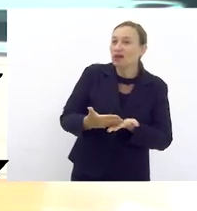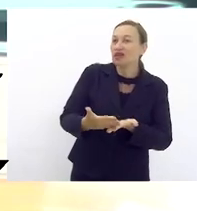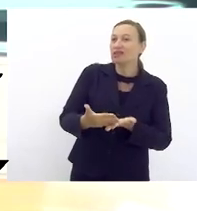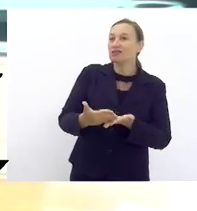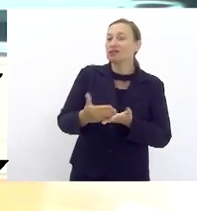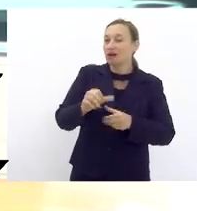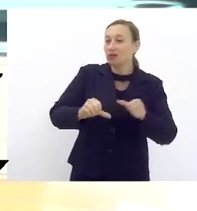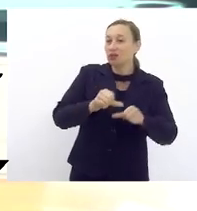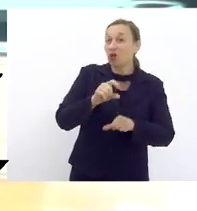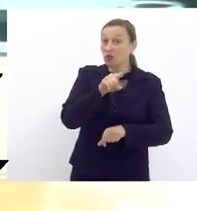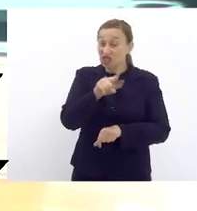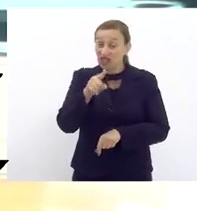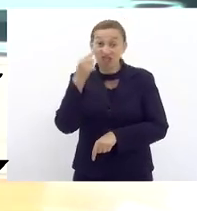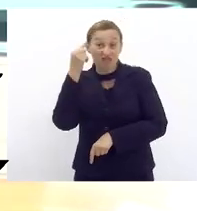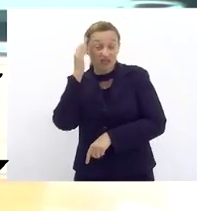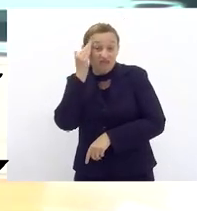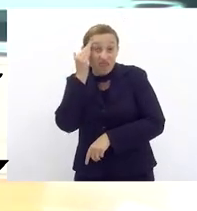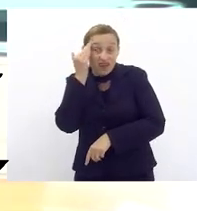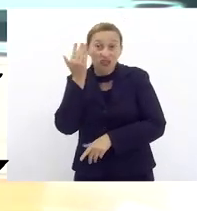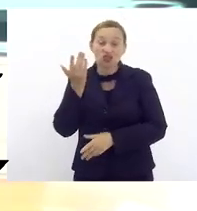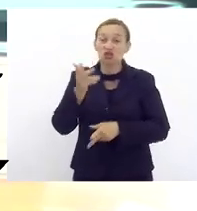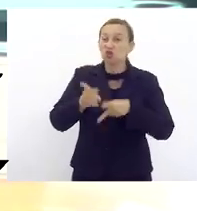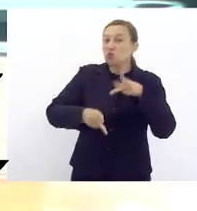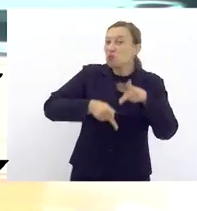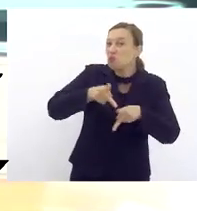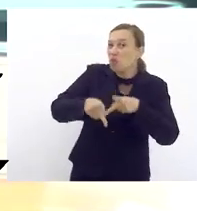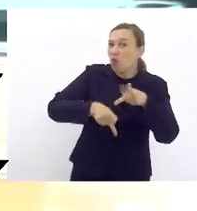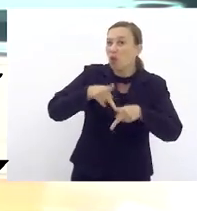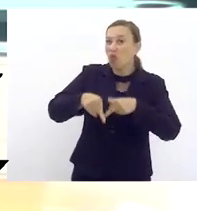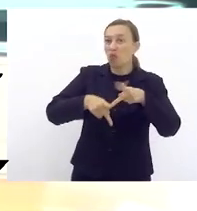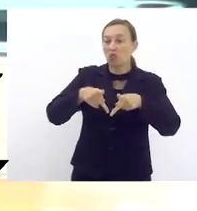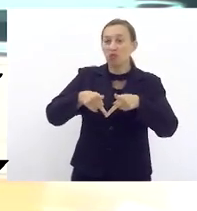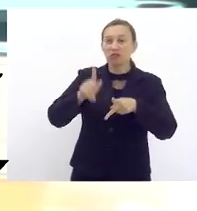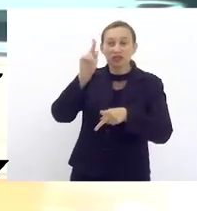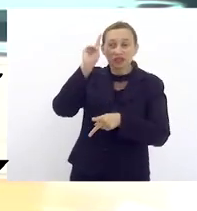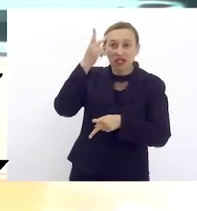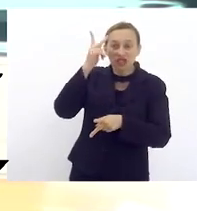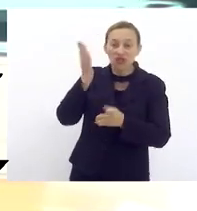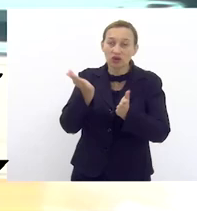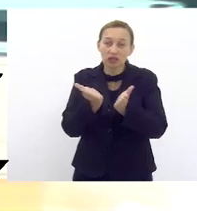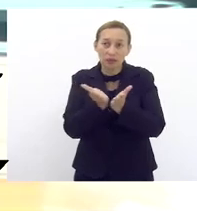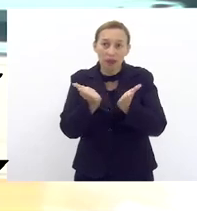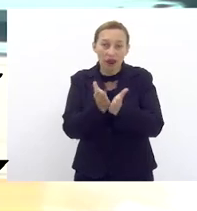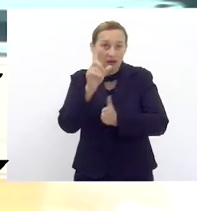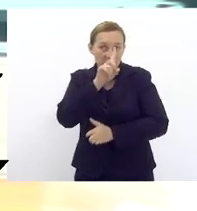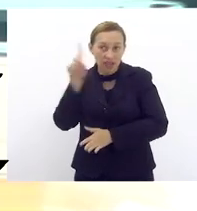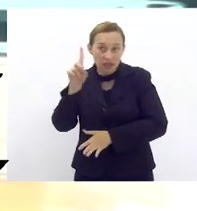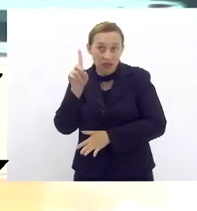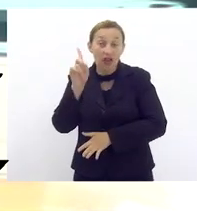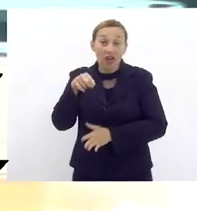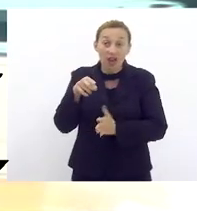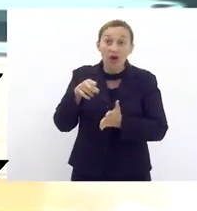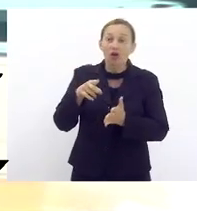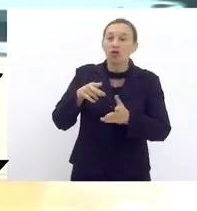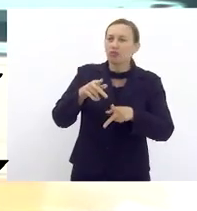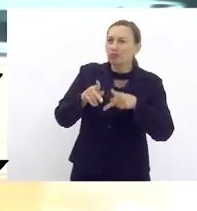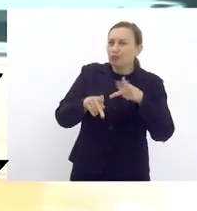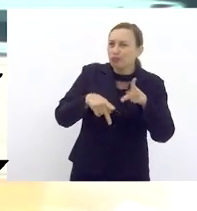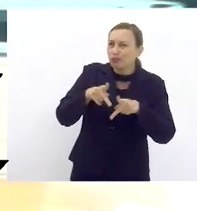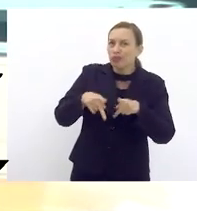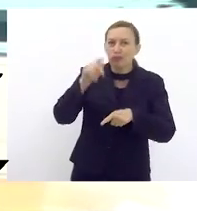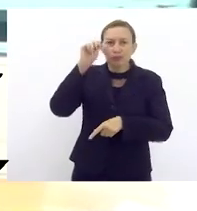que quando você entende que o povo daquela história da Bíblia na verdade era um povo Preto